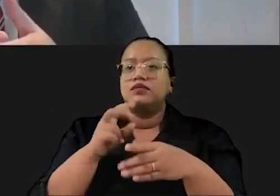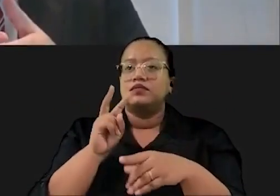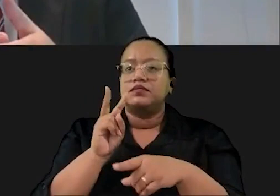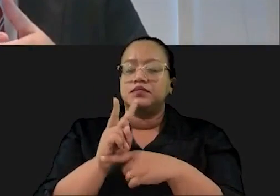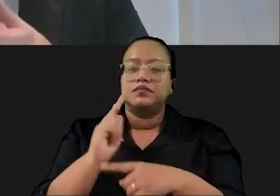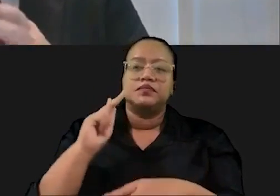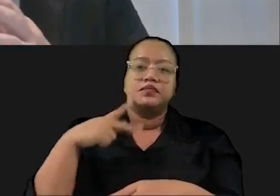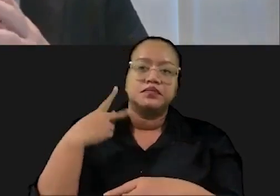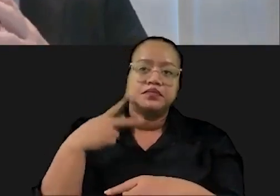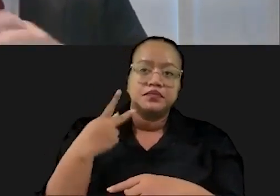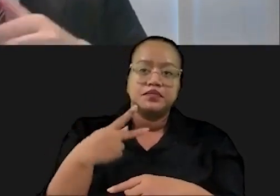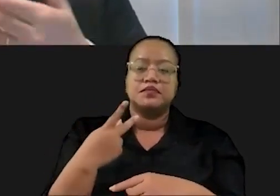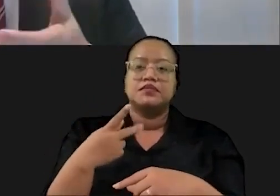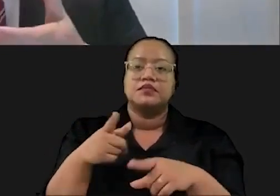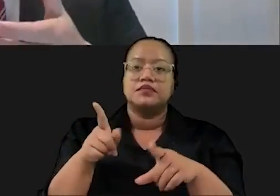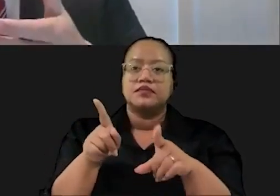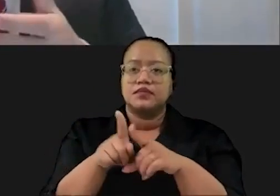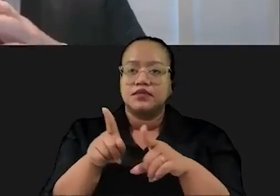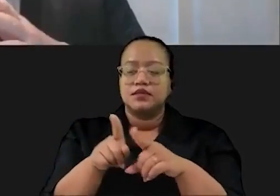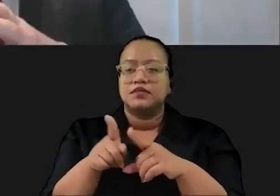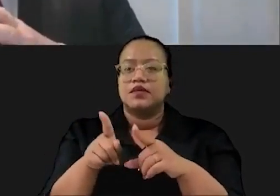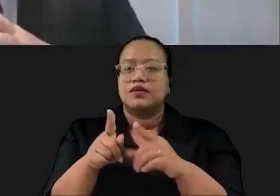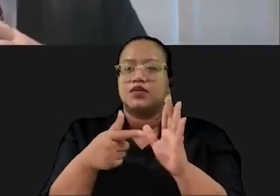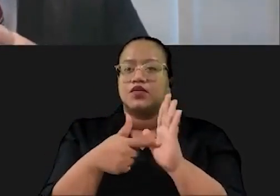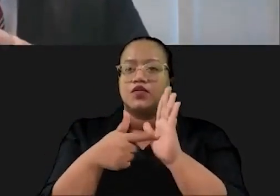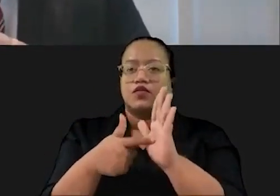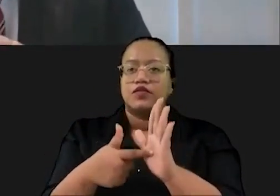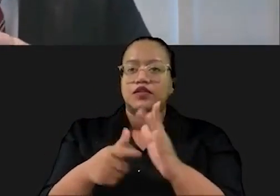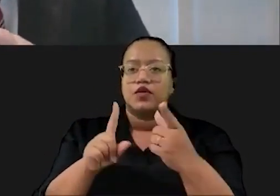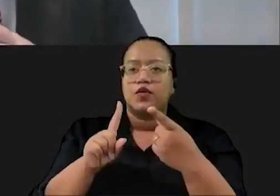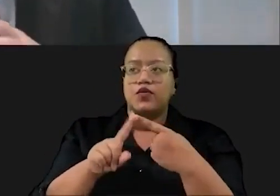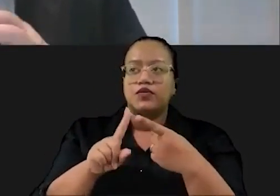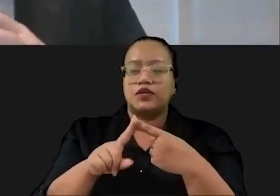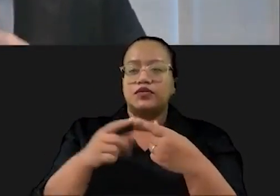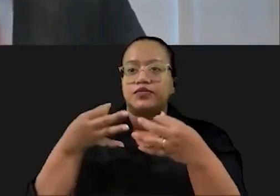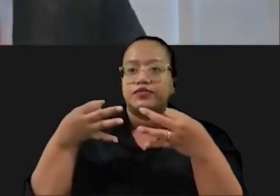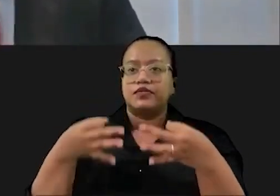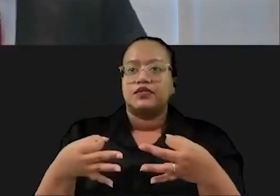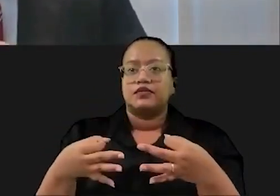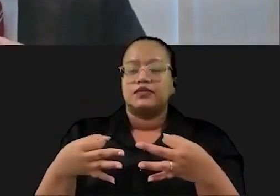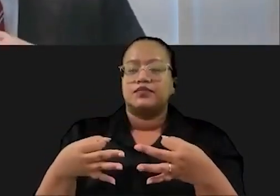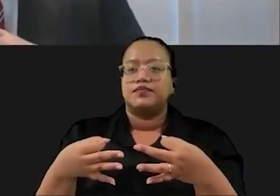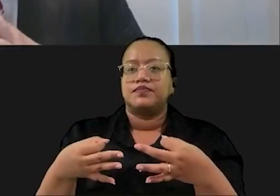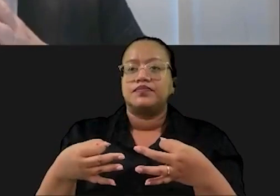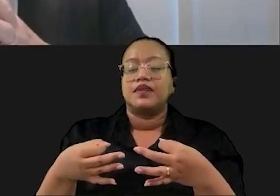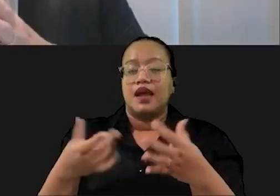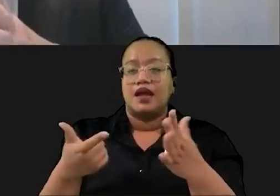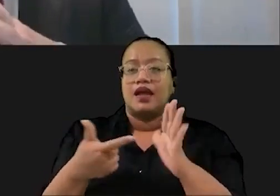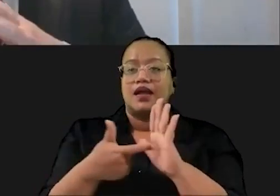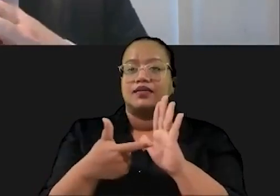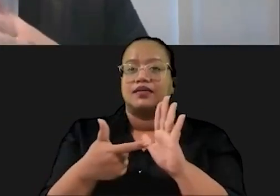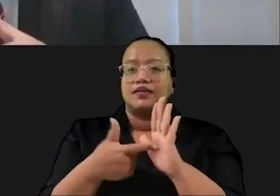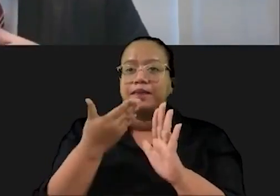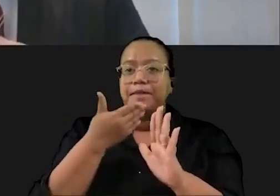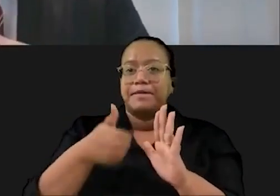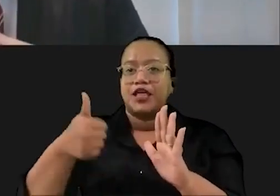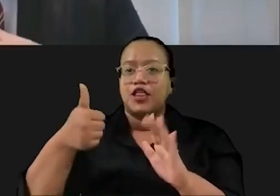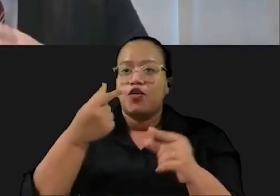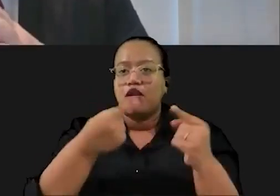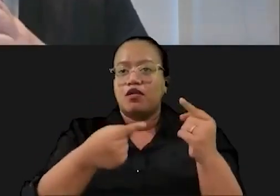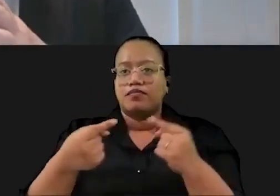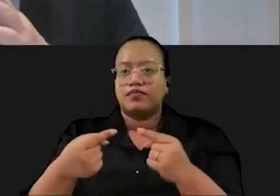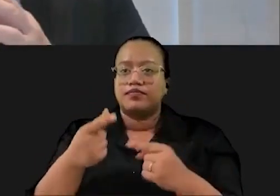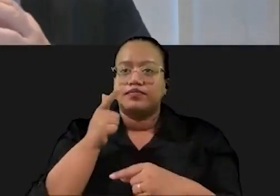contestação específica. Isso a gente melhora, então, a qualidade da discussão. Um outro elemento essencial do fluxo seria a